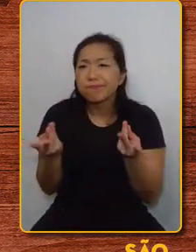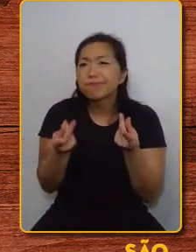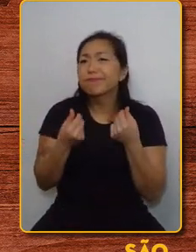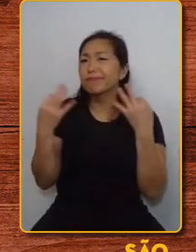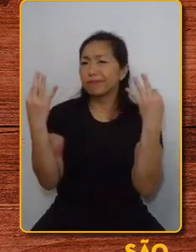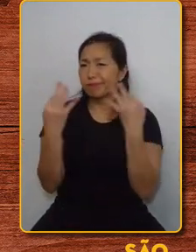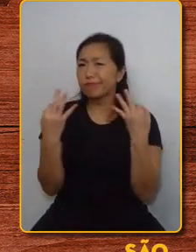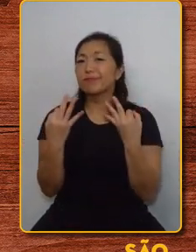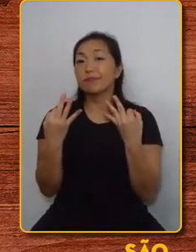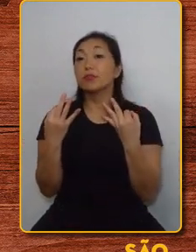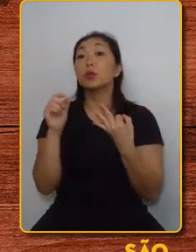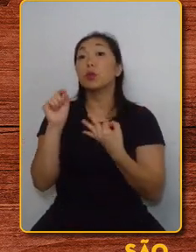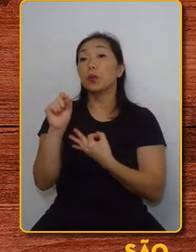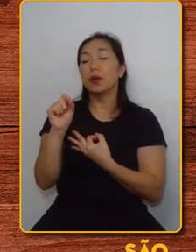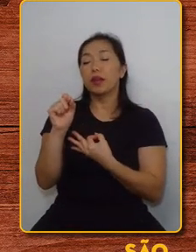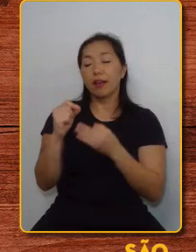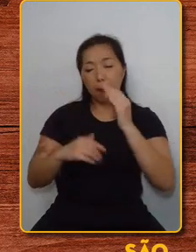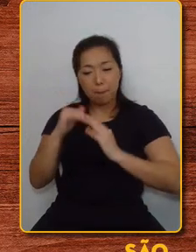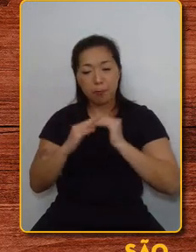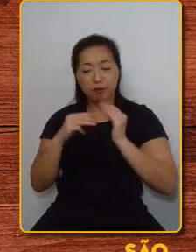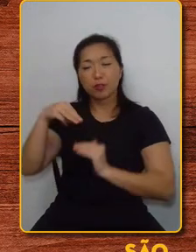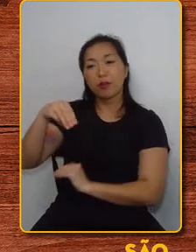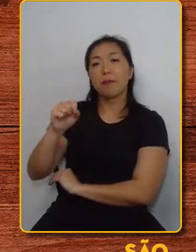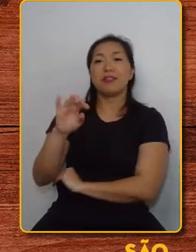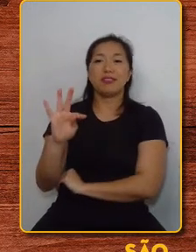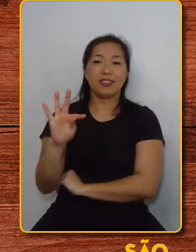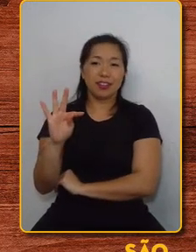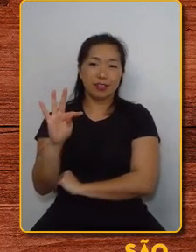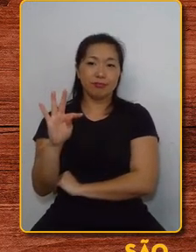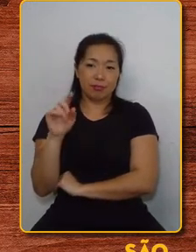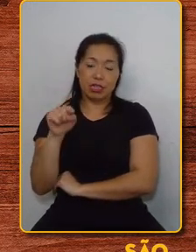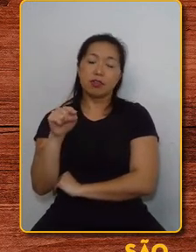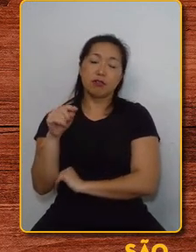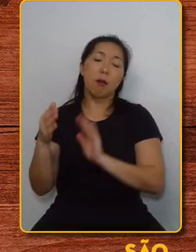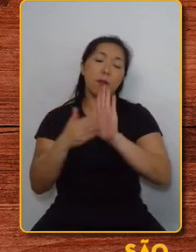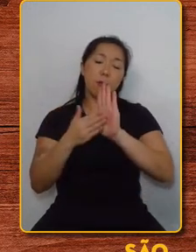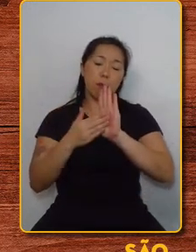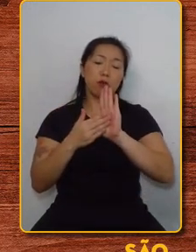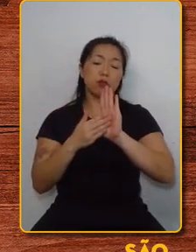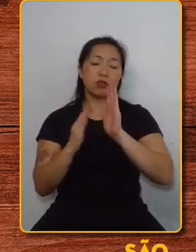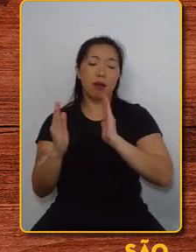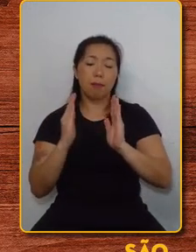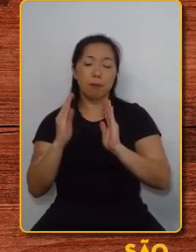função social da reforma agrária do próximo período. Só isso.